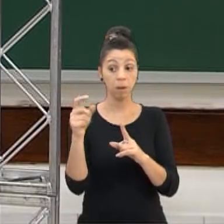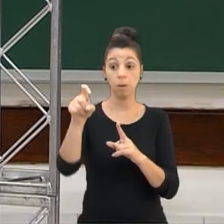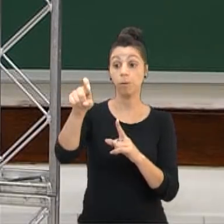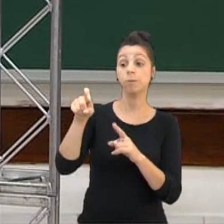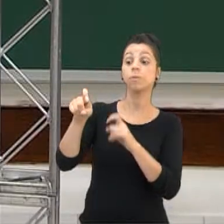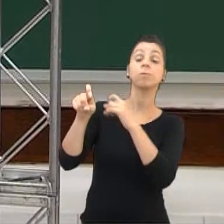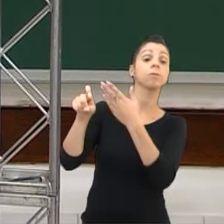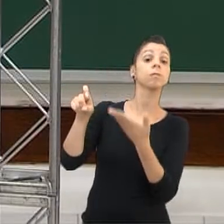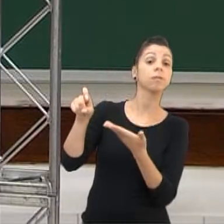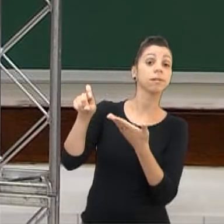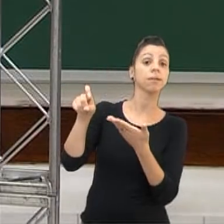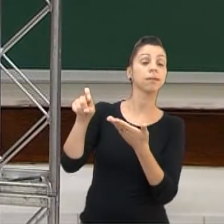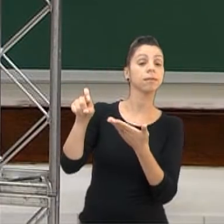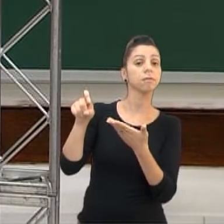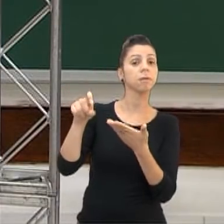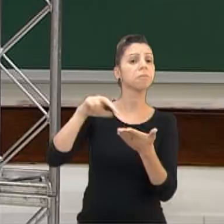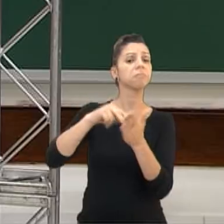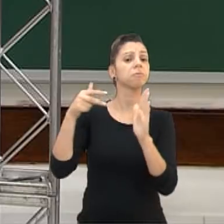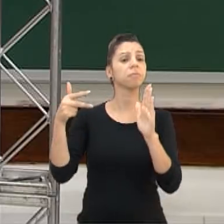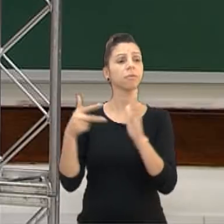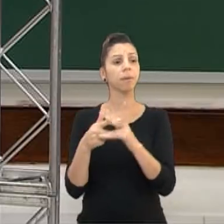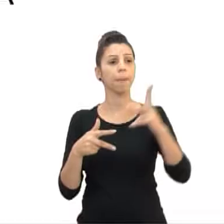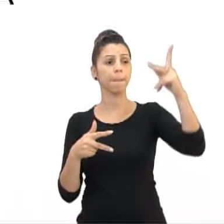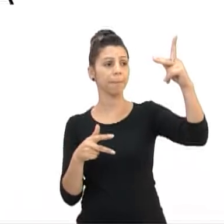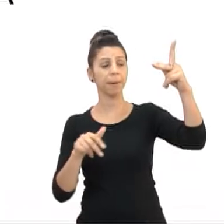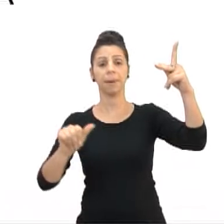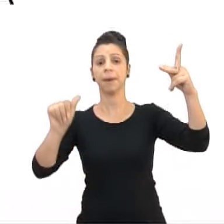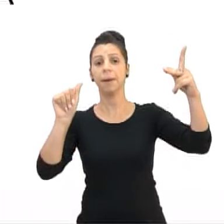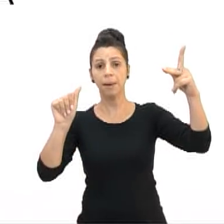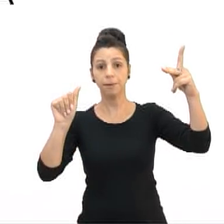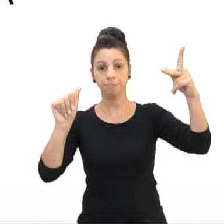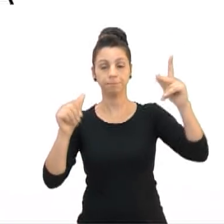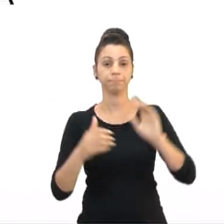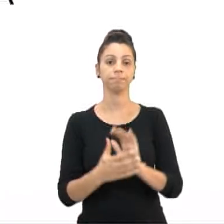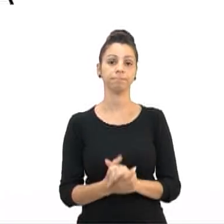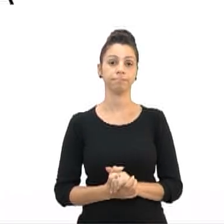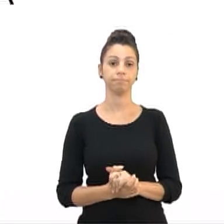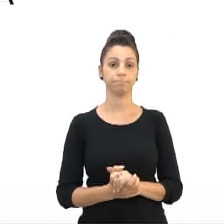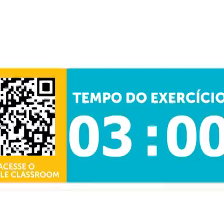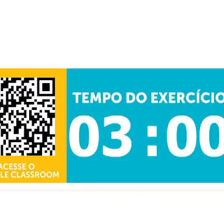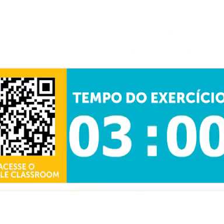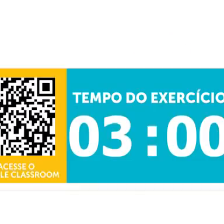x, qual é o valor de PA? Calcula aí, vai.